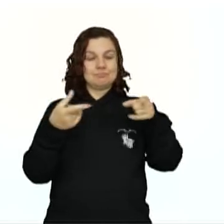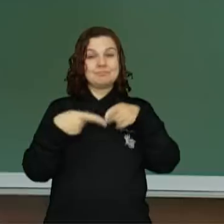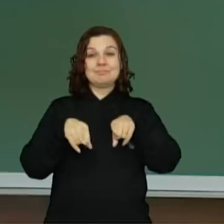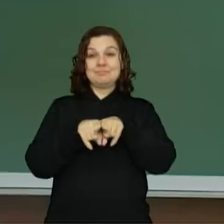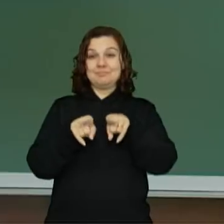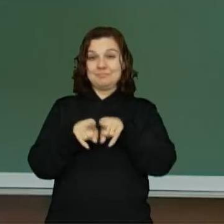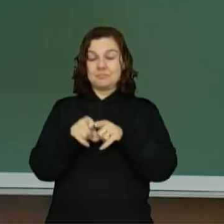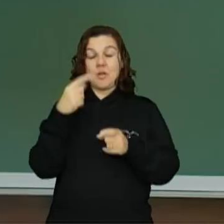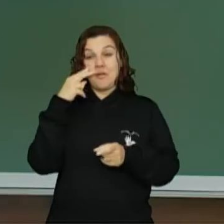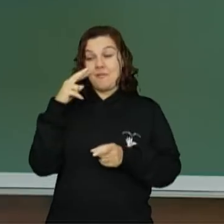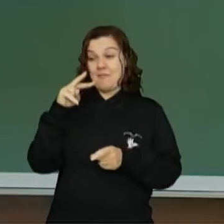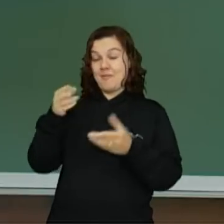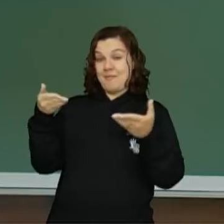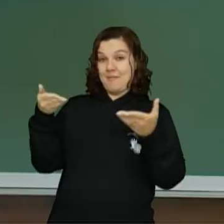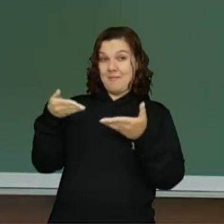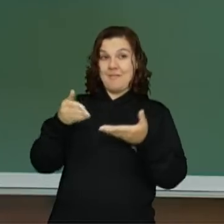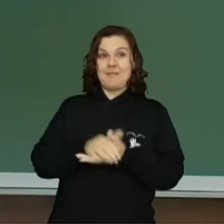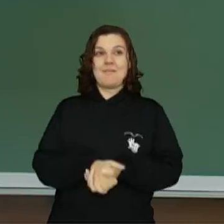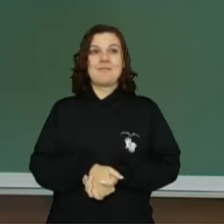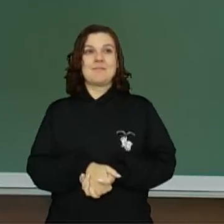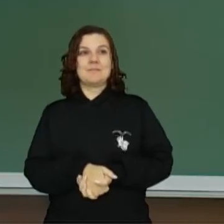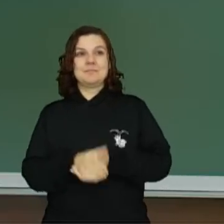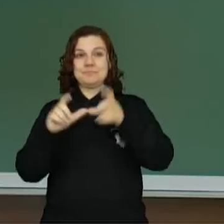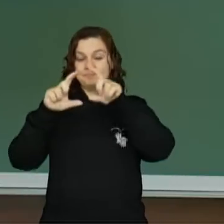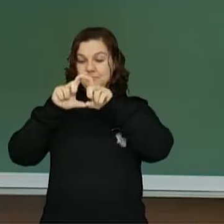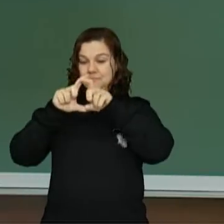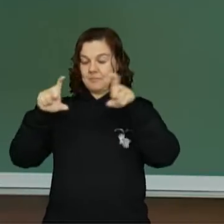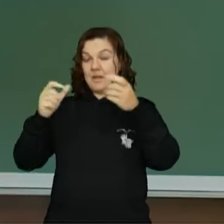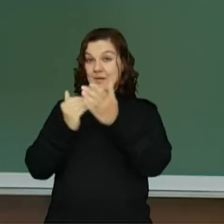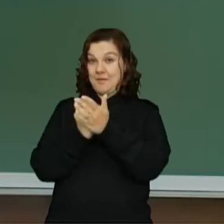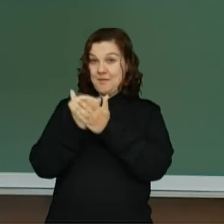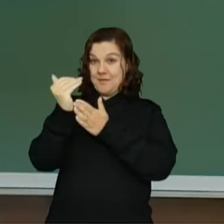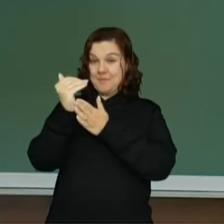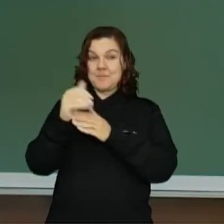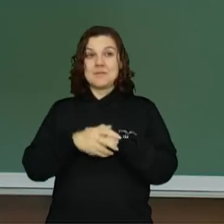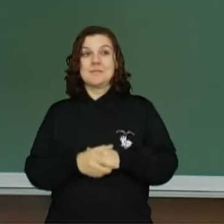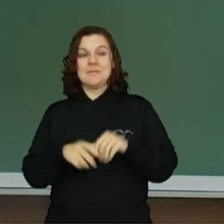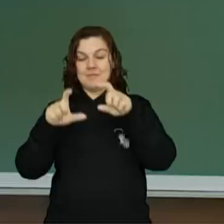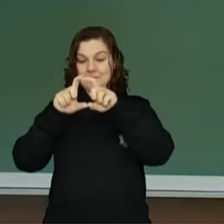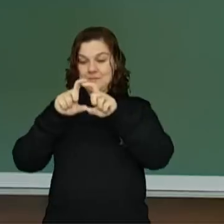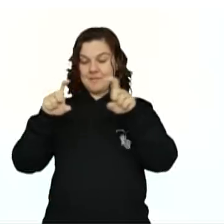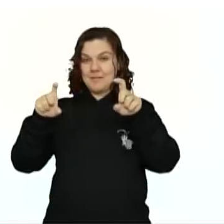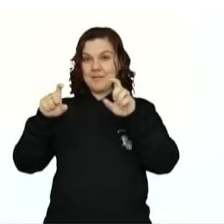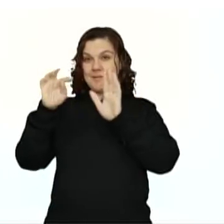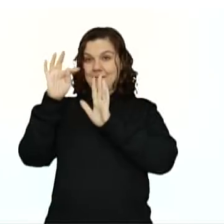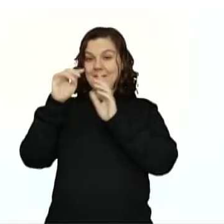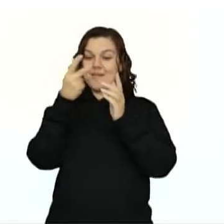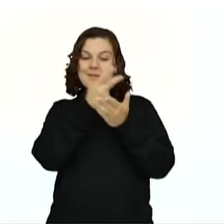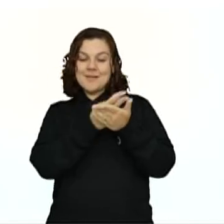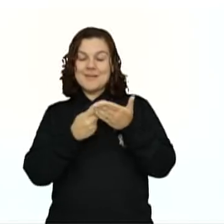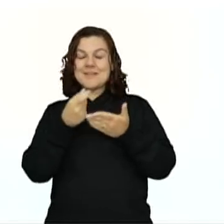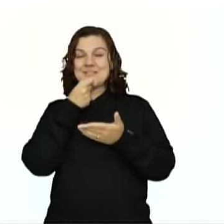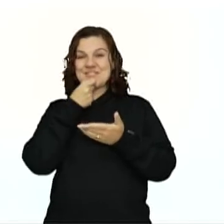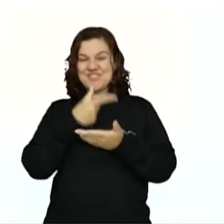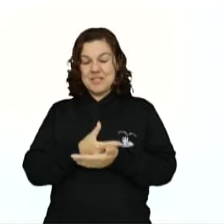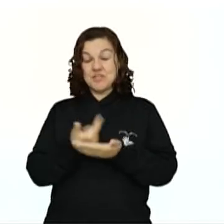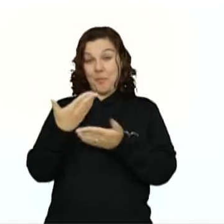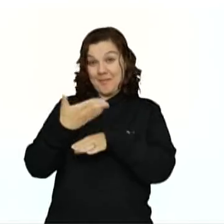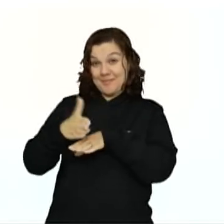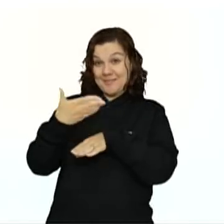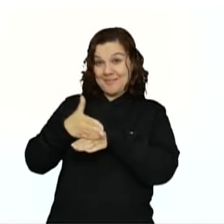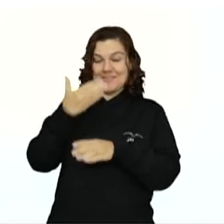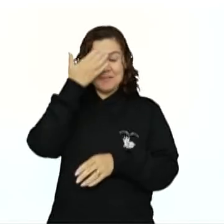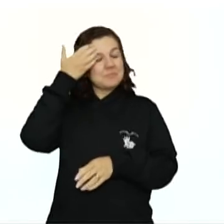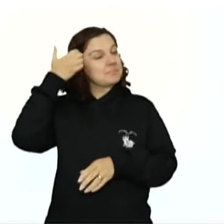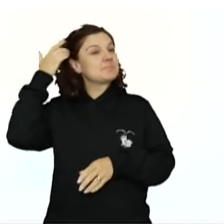também e veremos nessa aula. Para iniciar a aula, eu trouxe aqui já para aquecer a